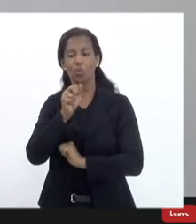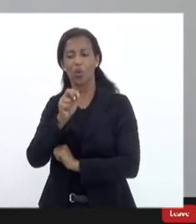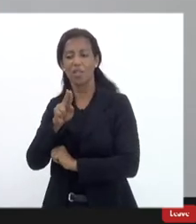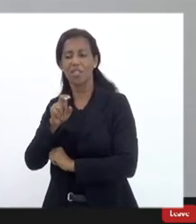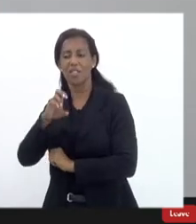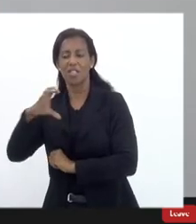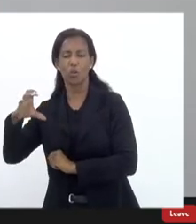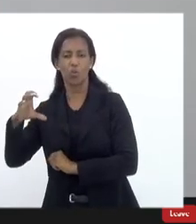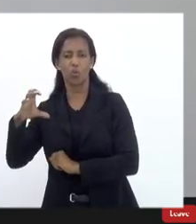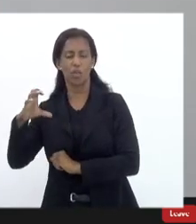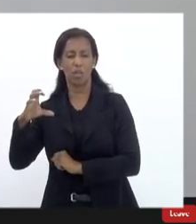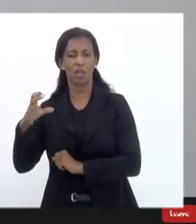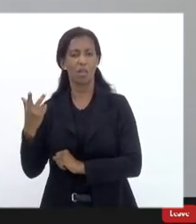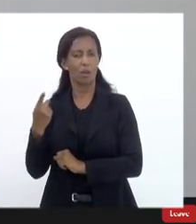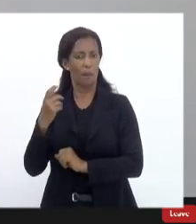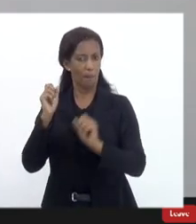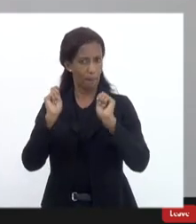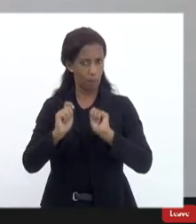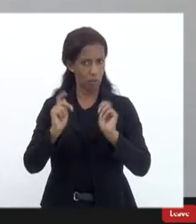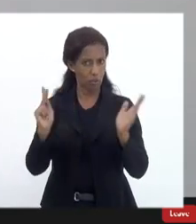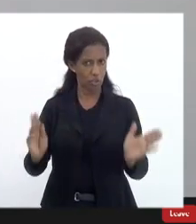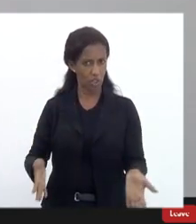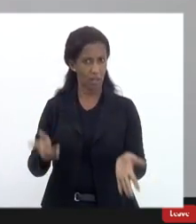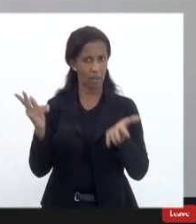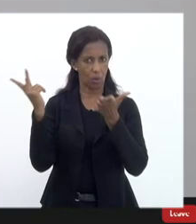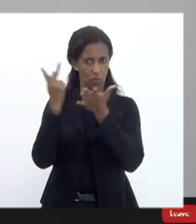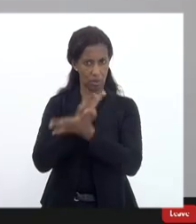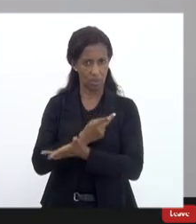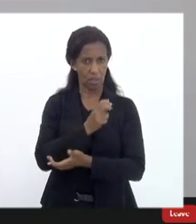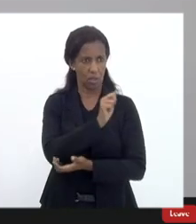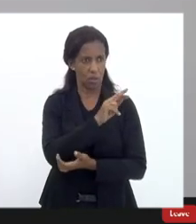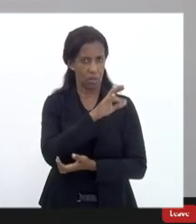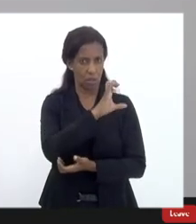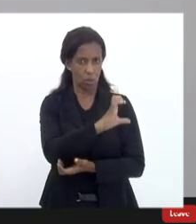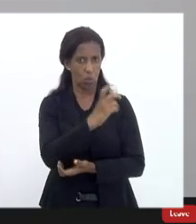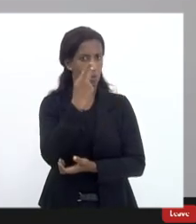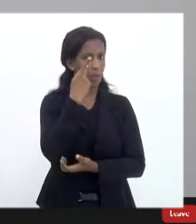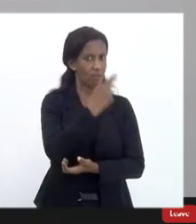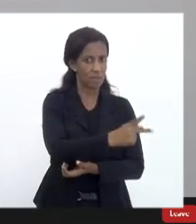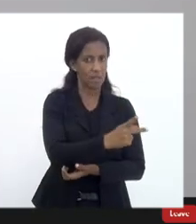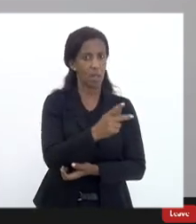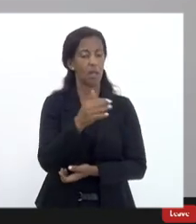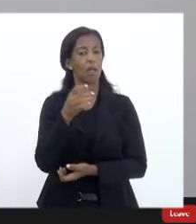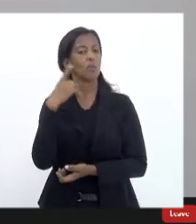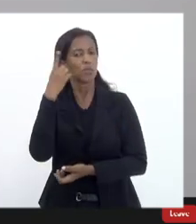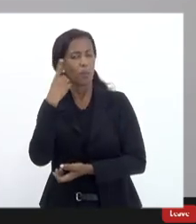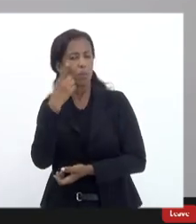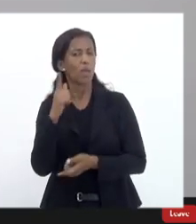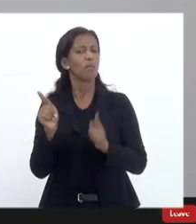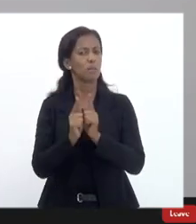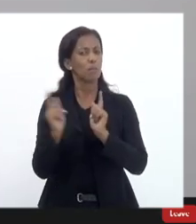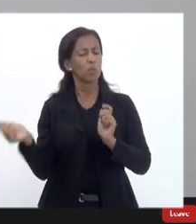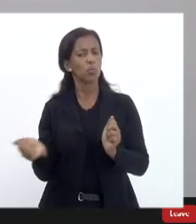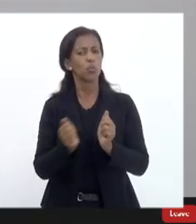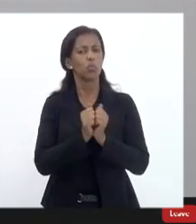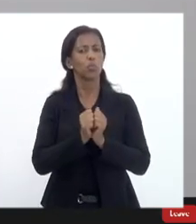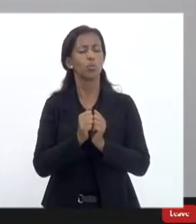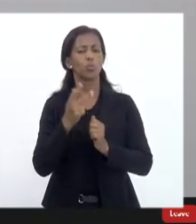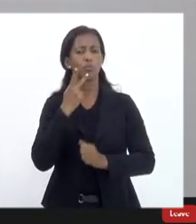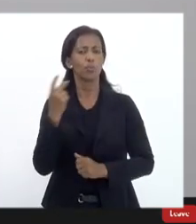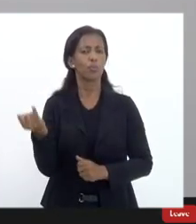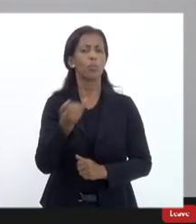queria saber se essas visitas já estão acontecendo, porque eu acho importante assim, a gente ter um calendário para poder participar também, mas queria ressaltar a importância